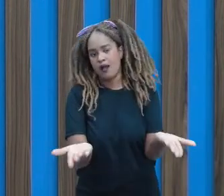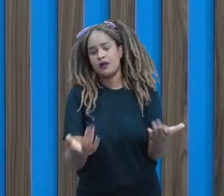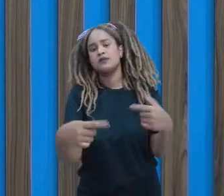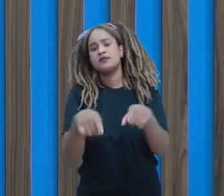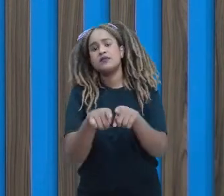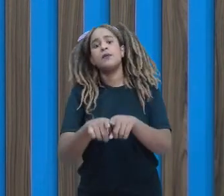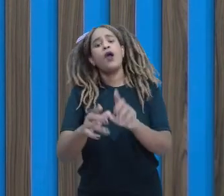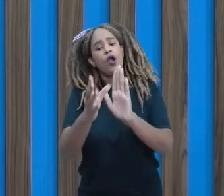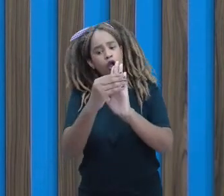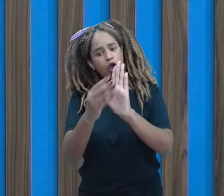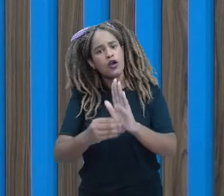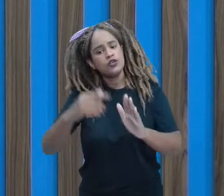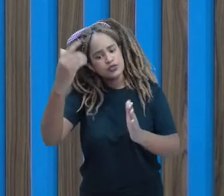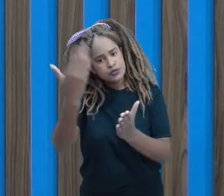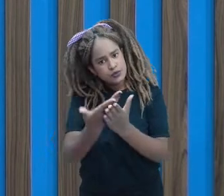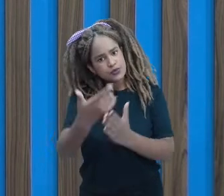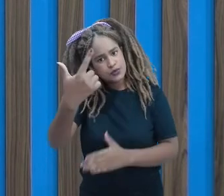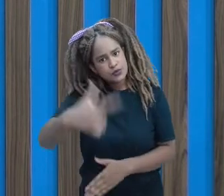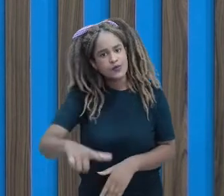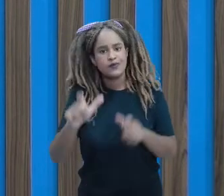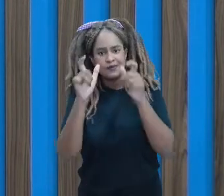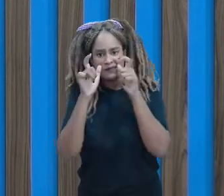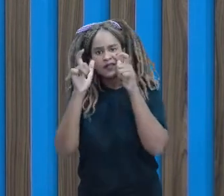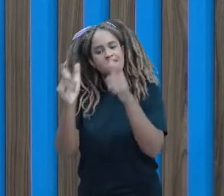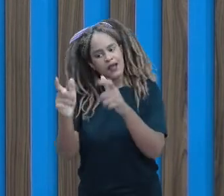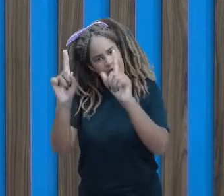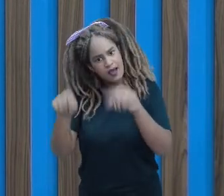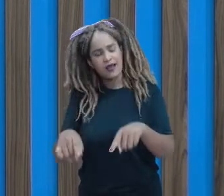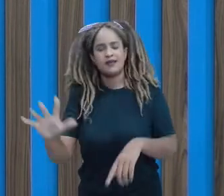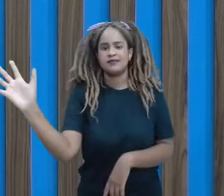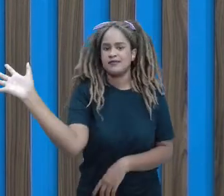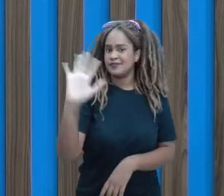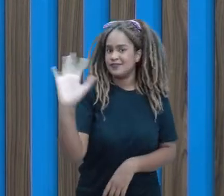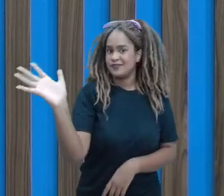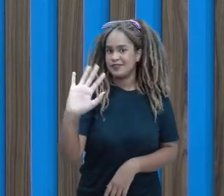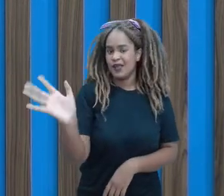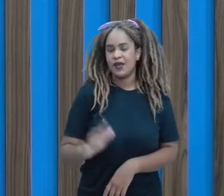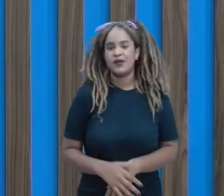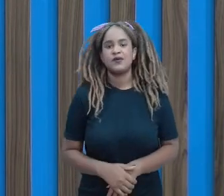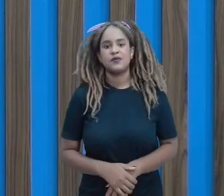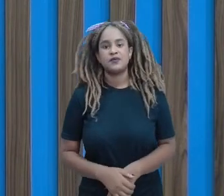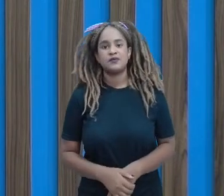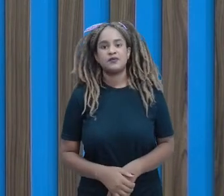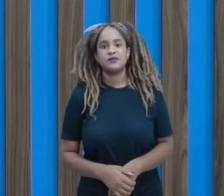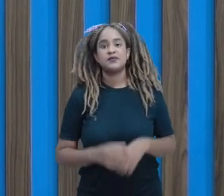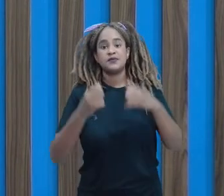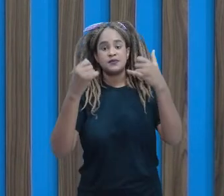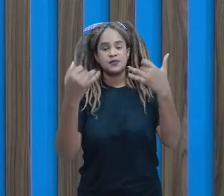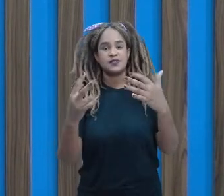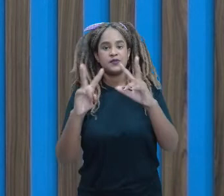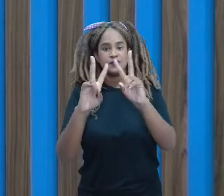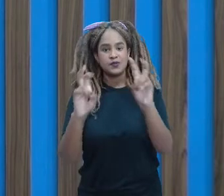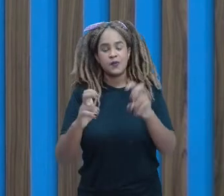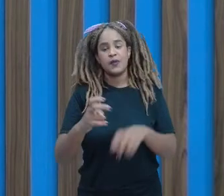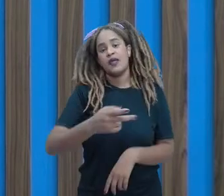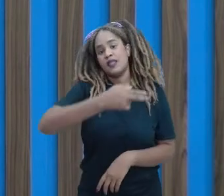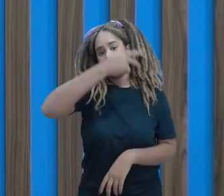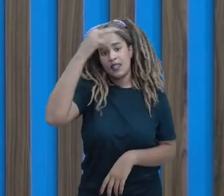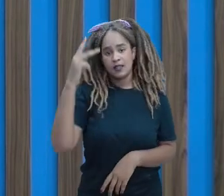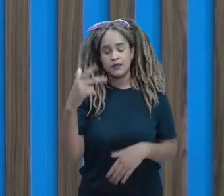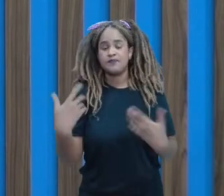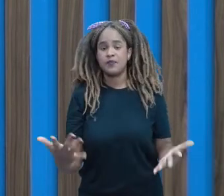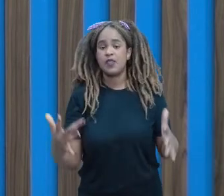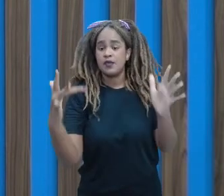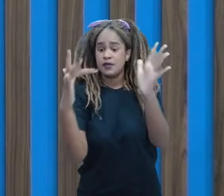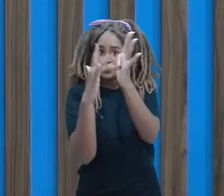revisita esses conteúdos que são interessantes. E o meu tchau, tchau de hoje é falando um pouquinho de Natal, né? Que o menino